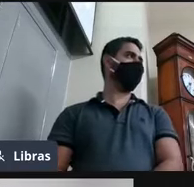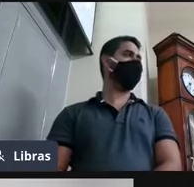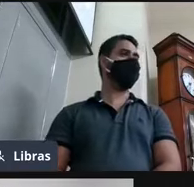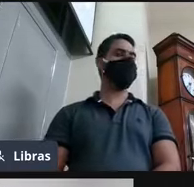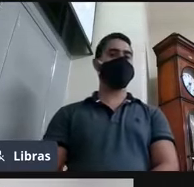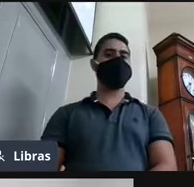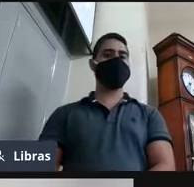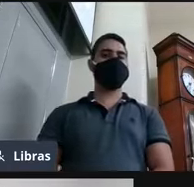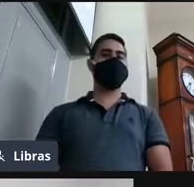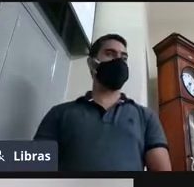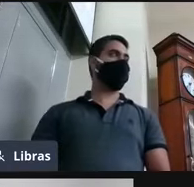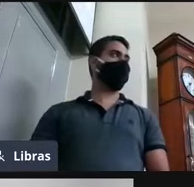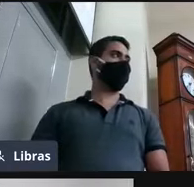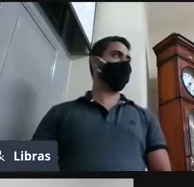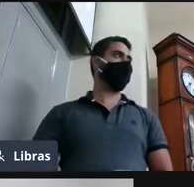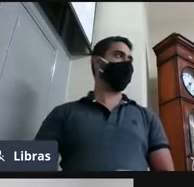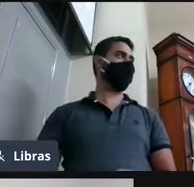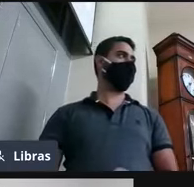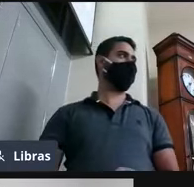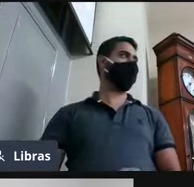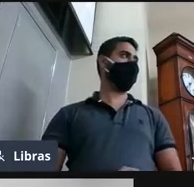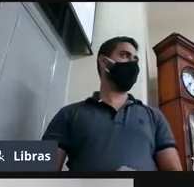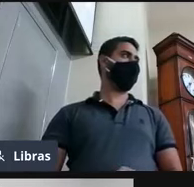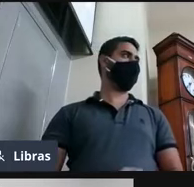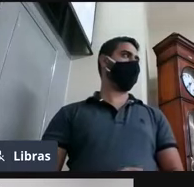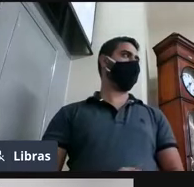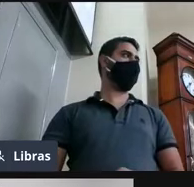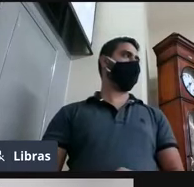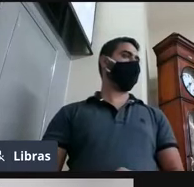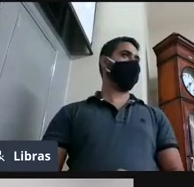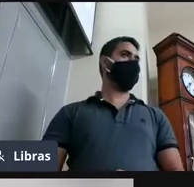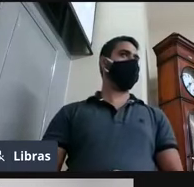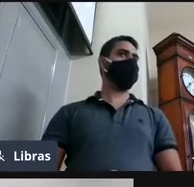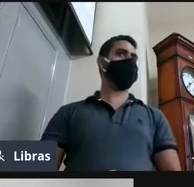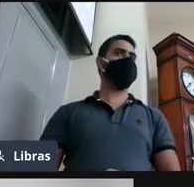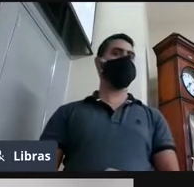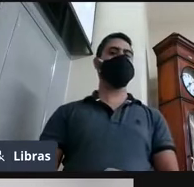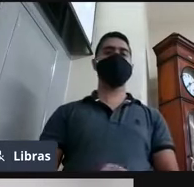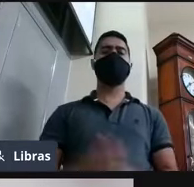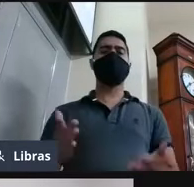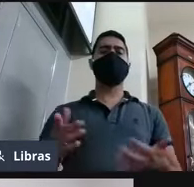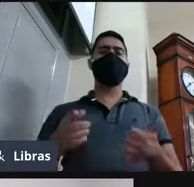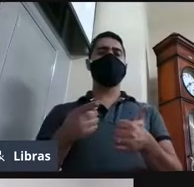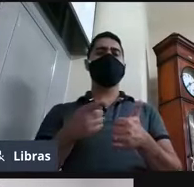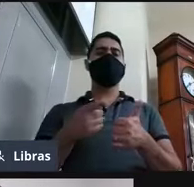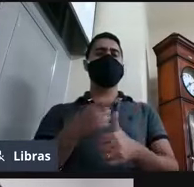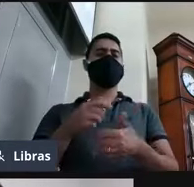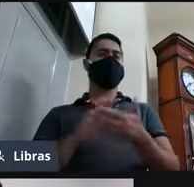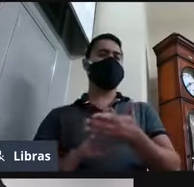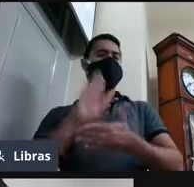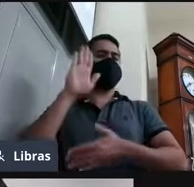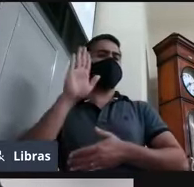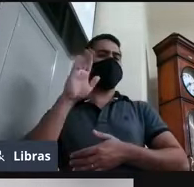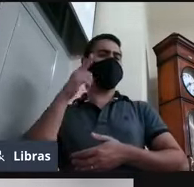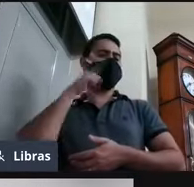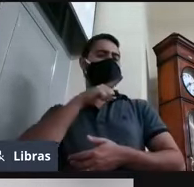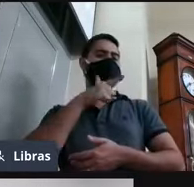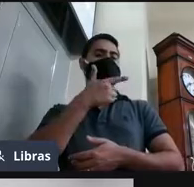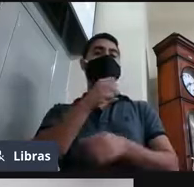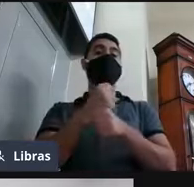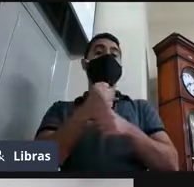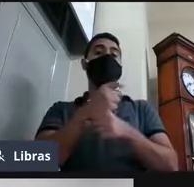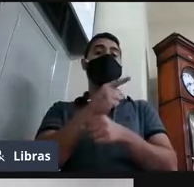fala. Bom, a primeira eleição... Tá funcionando? Tá. A primeira eleição que eu ganhei nesse município foi em